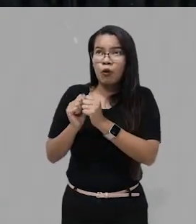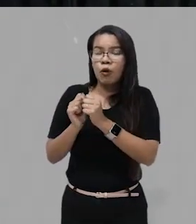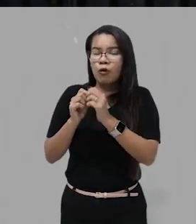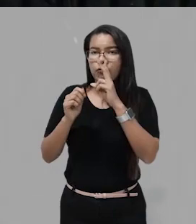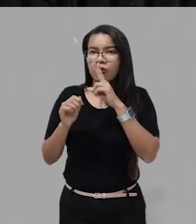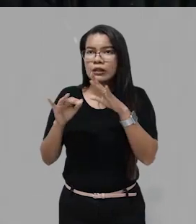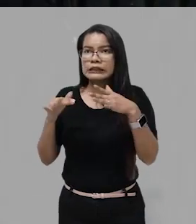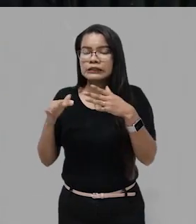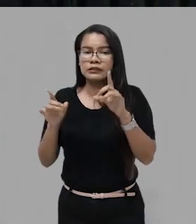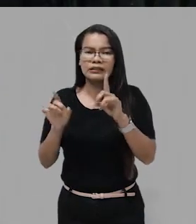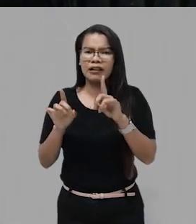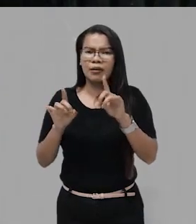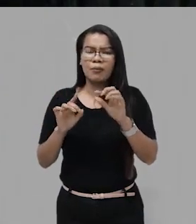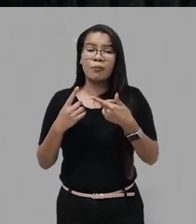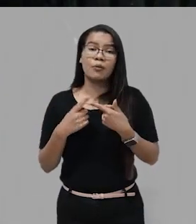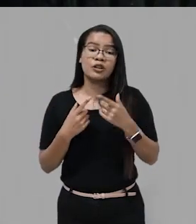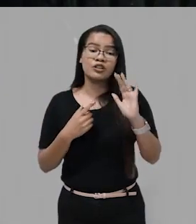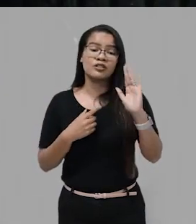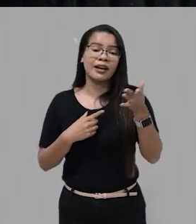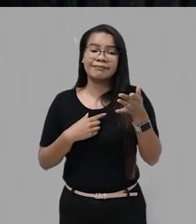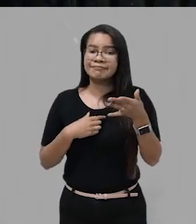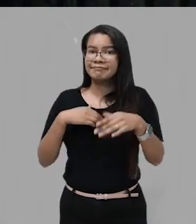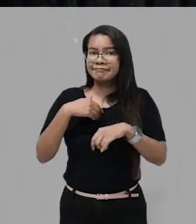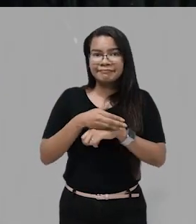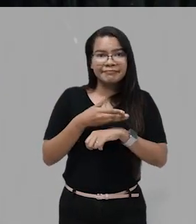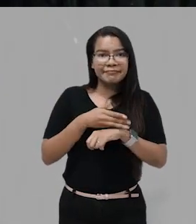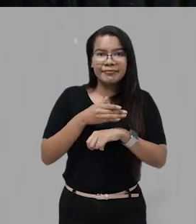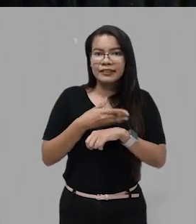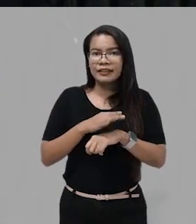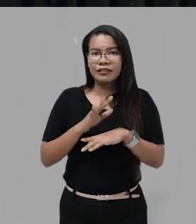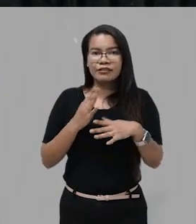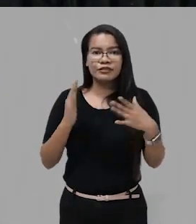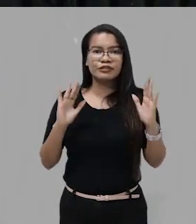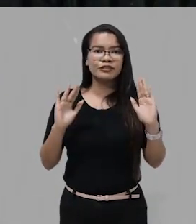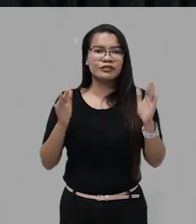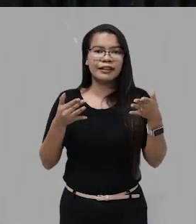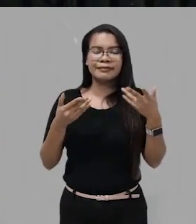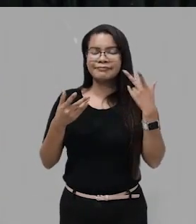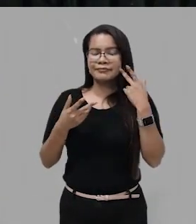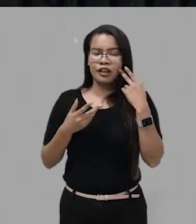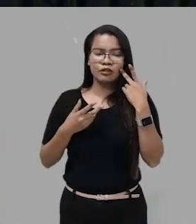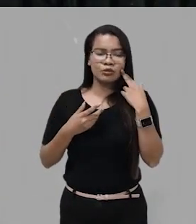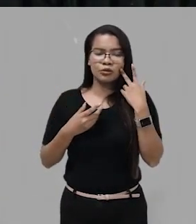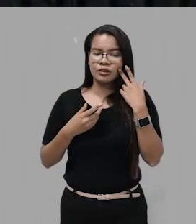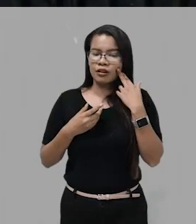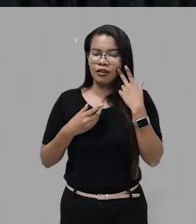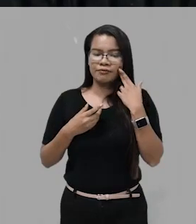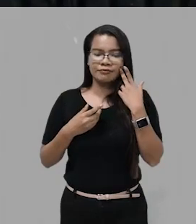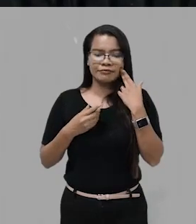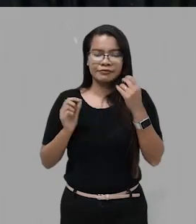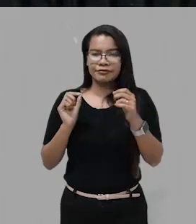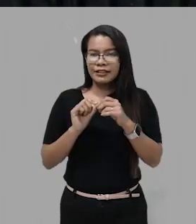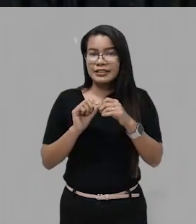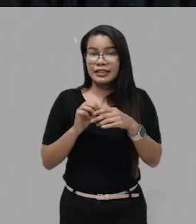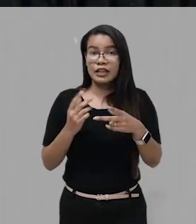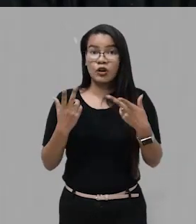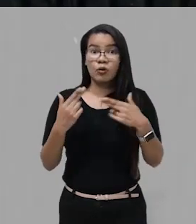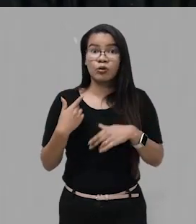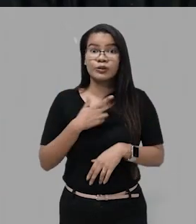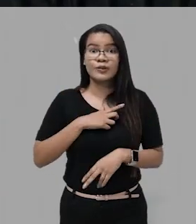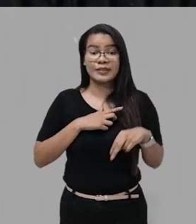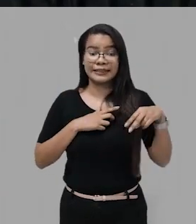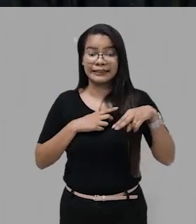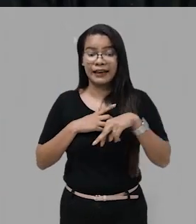Claro que não. Porque ele já treinou tanto isso que isso aqui já está de certa forma o quê? Mecanizado. Já é natural como o nosso andar